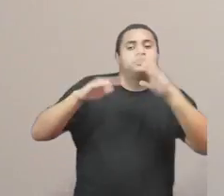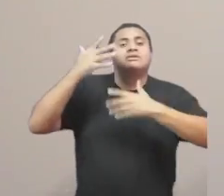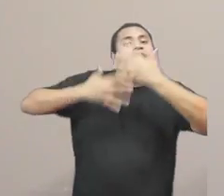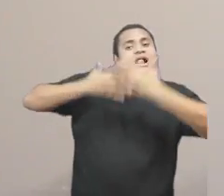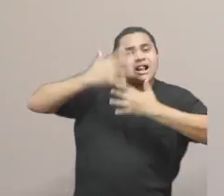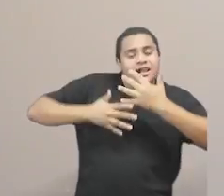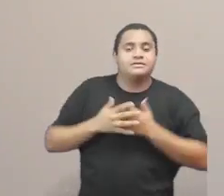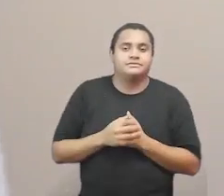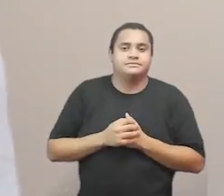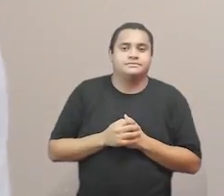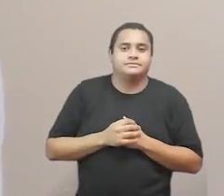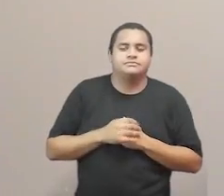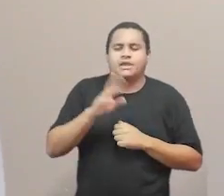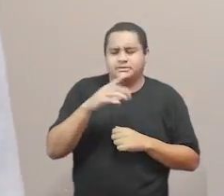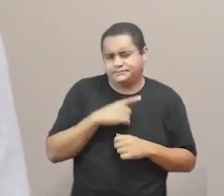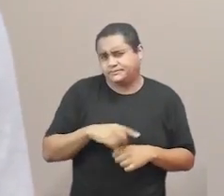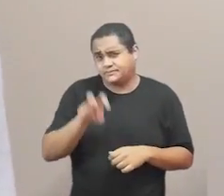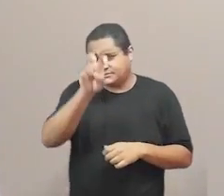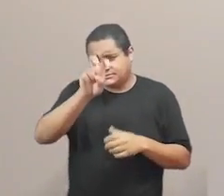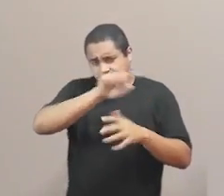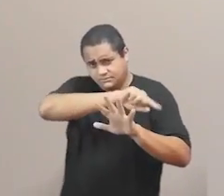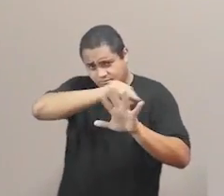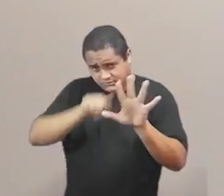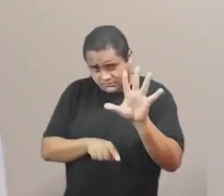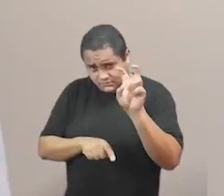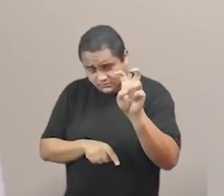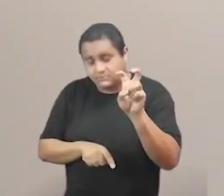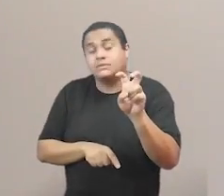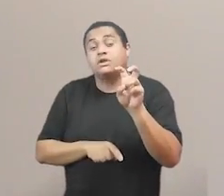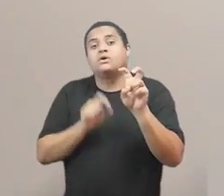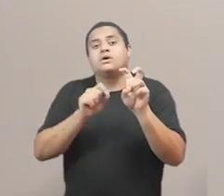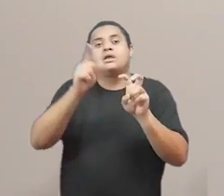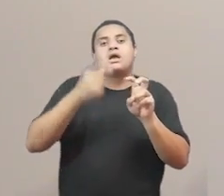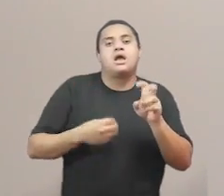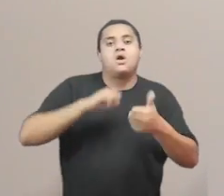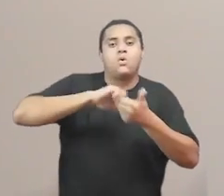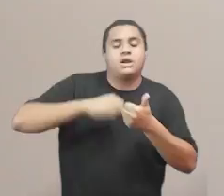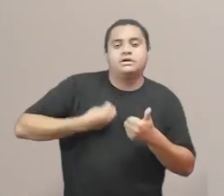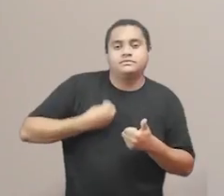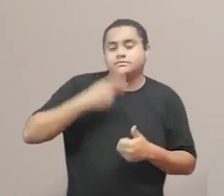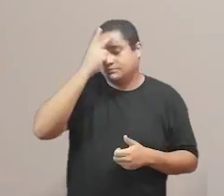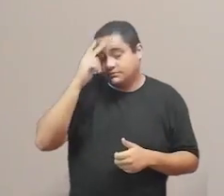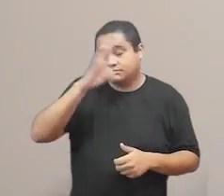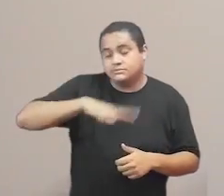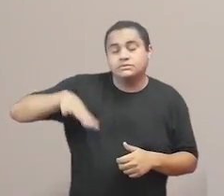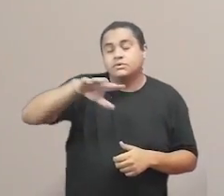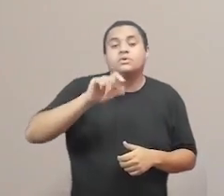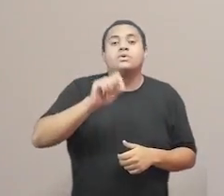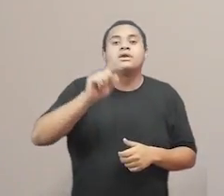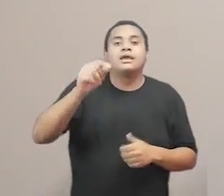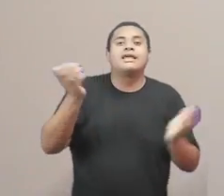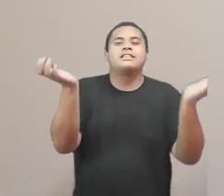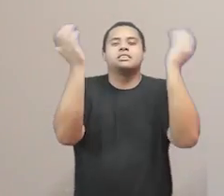sabota. Eu diria que uma das cinco principais variáveis de qualidade de vida do ser humano é a qualidade